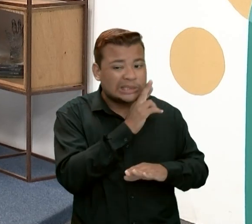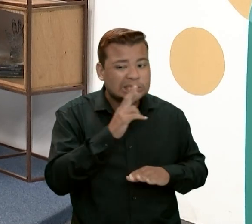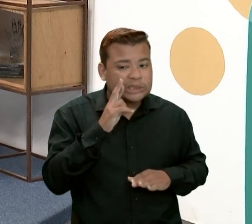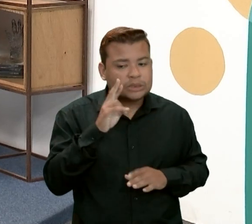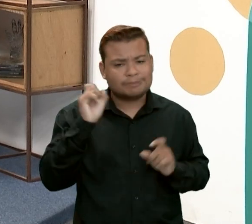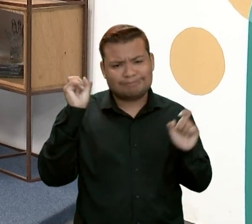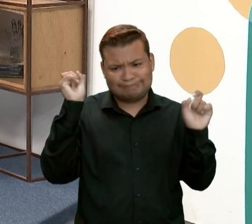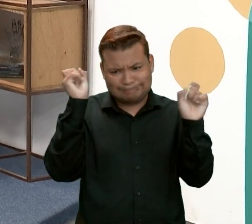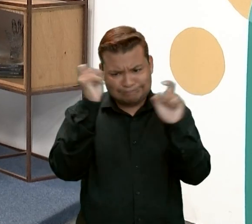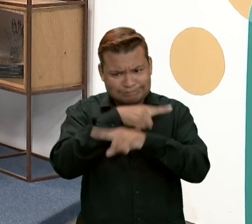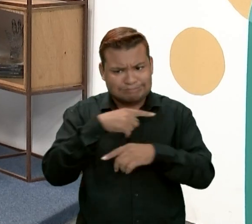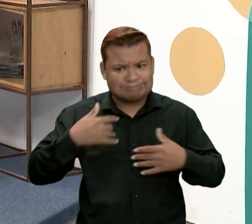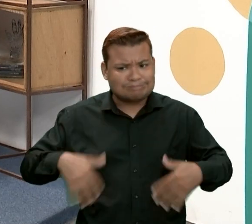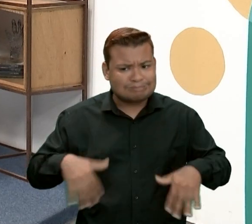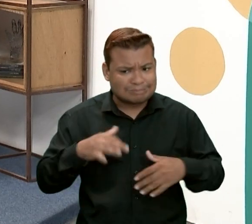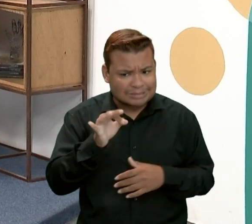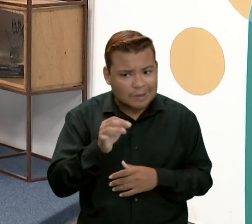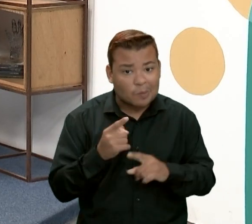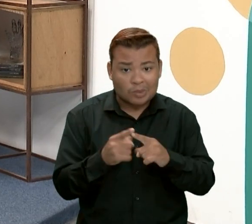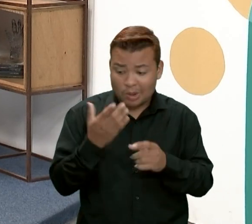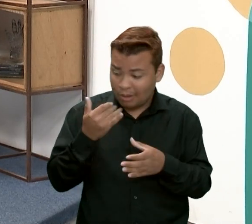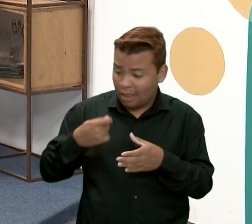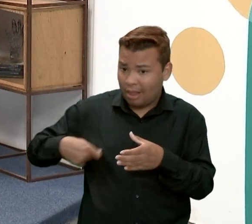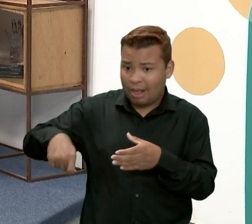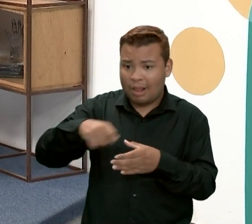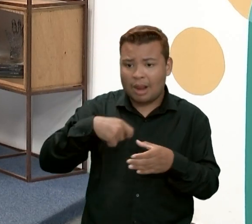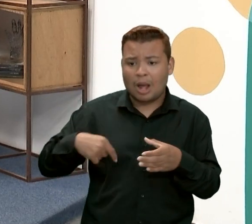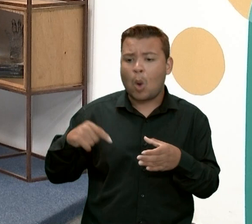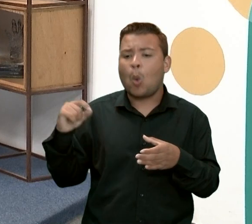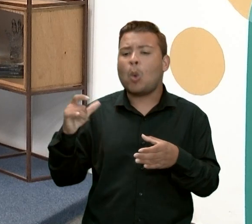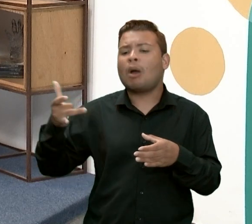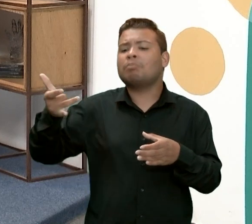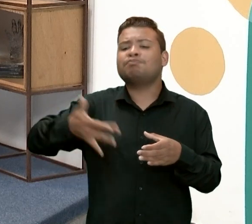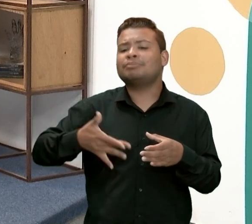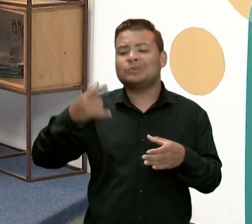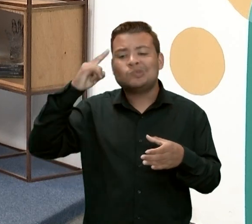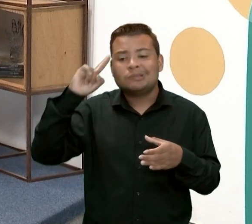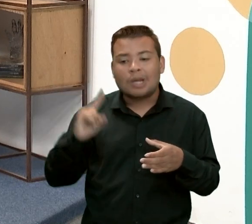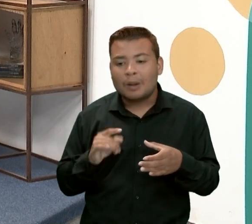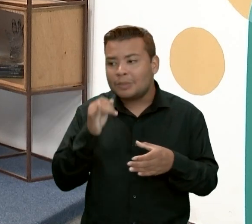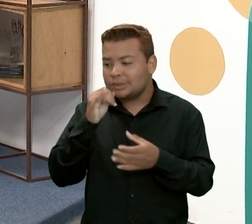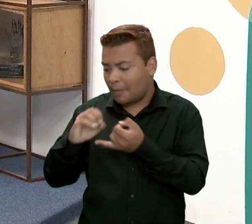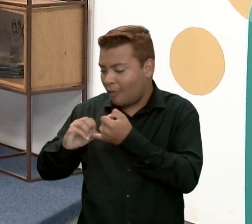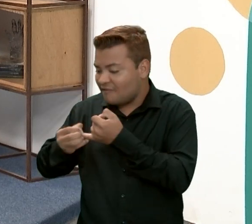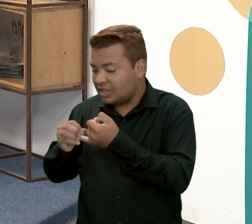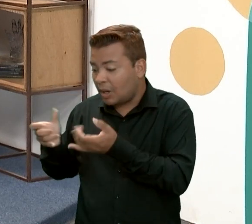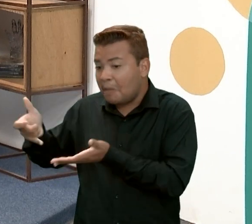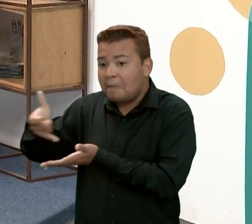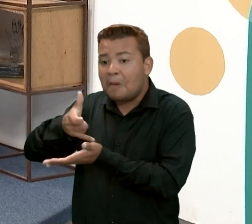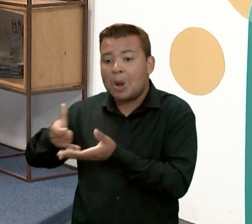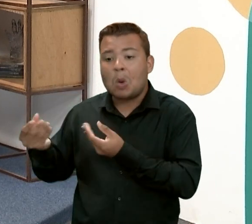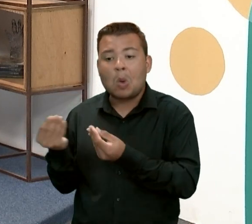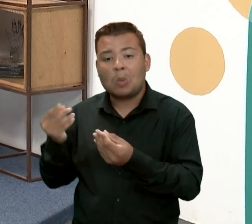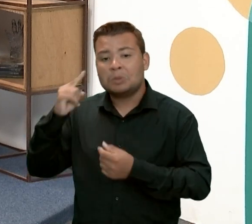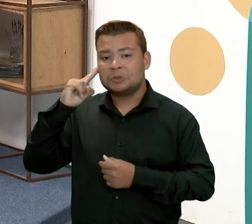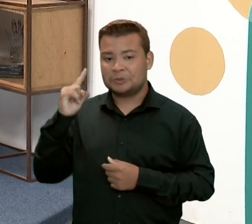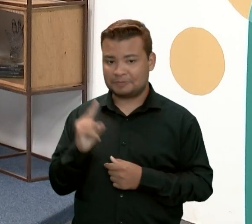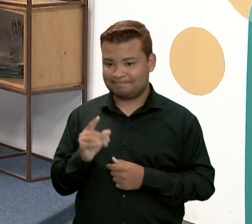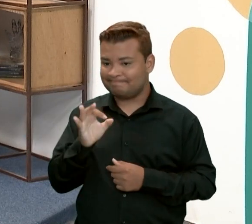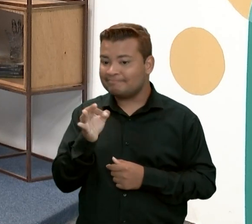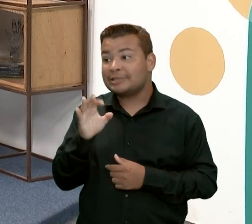ali, depois que já está tudo misturado, num feijão a quantidade de óleo que foi, vai mais pela confiança.